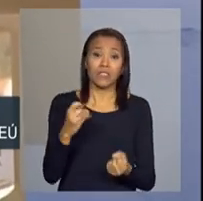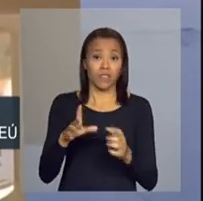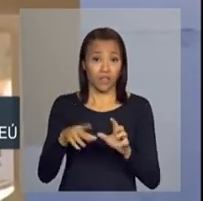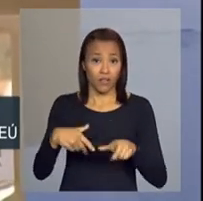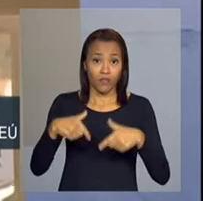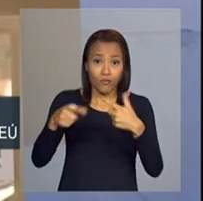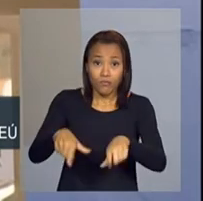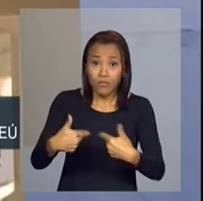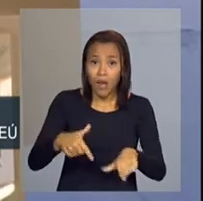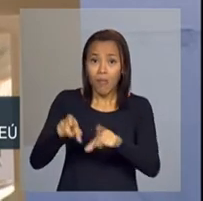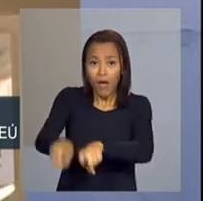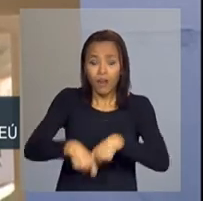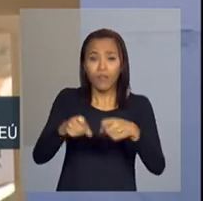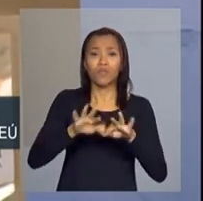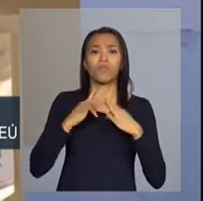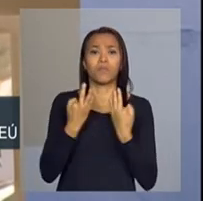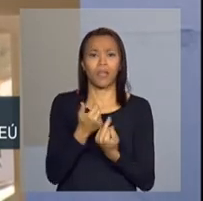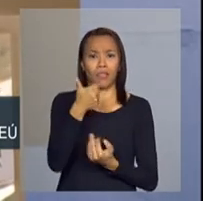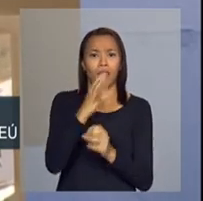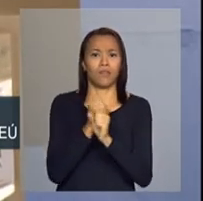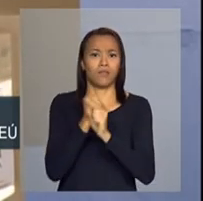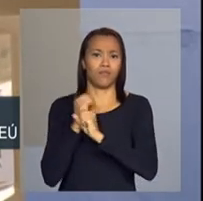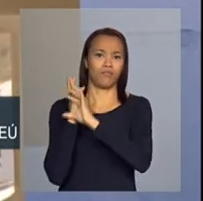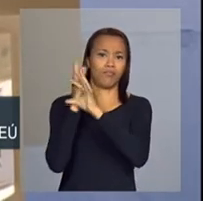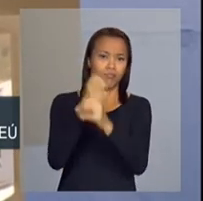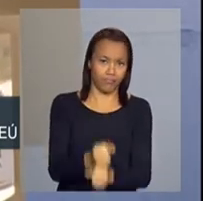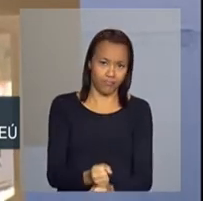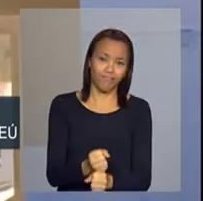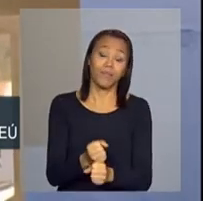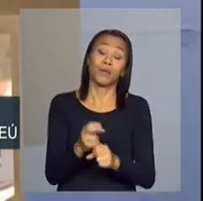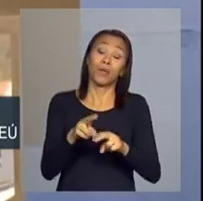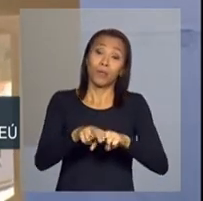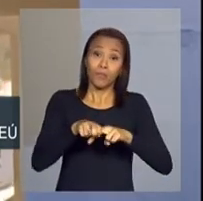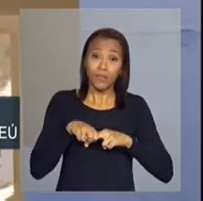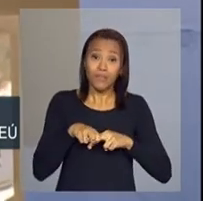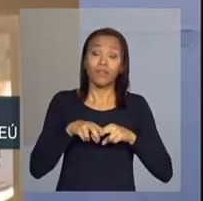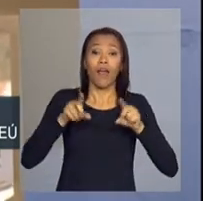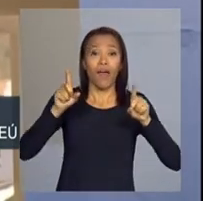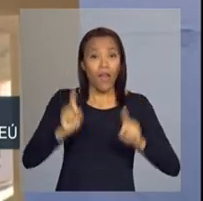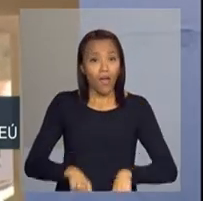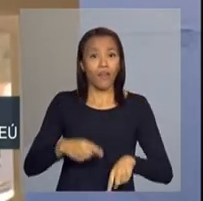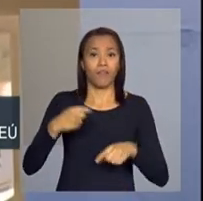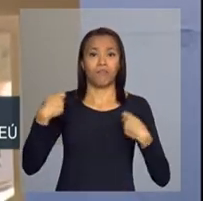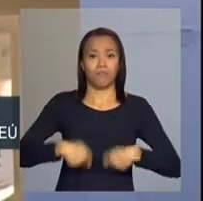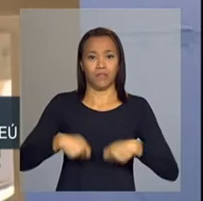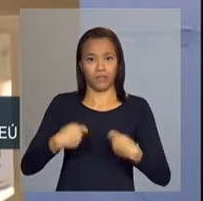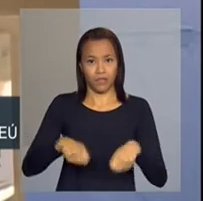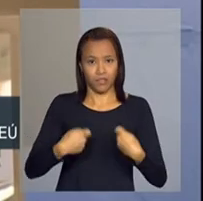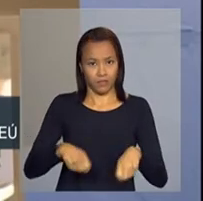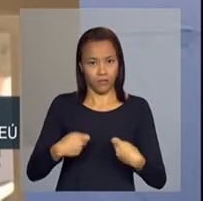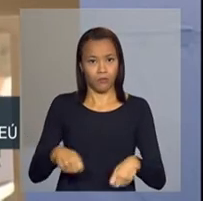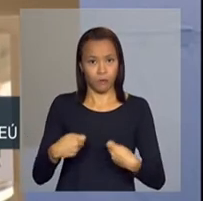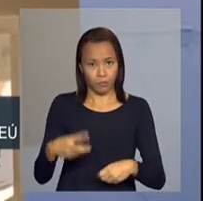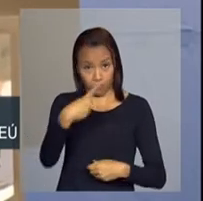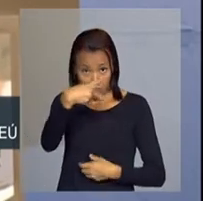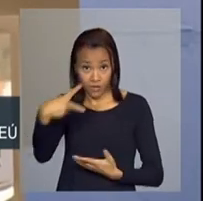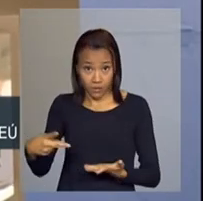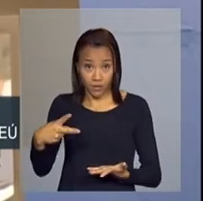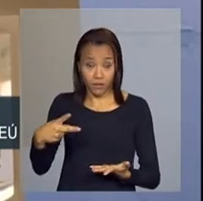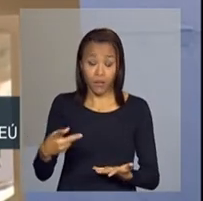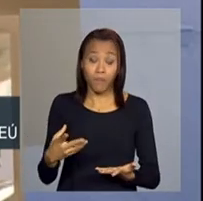teve durante esses últimos 10 anos. E por isso é necessário que possa, presidenta,